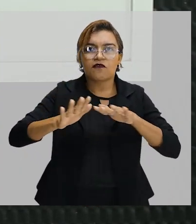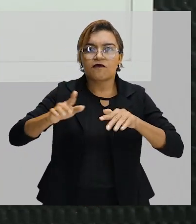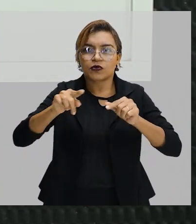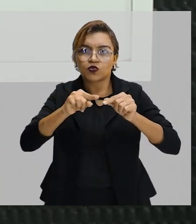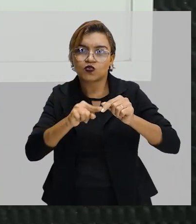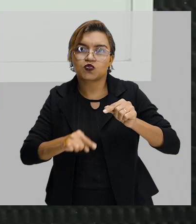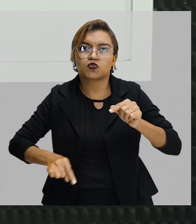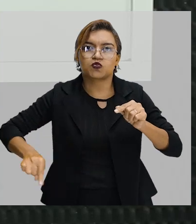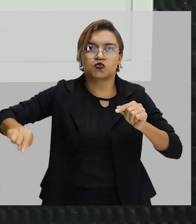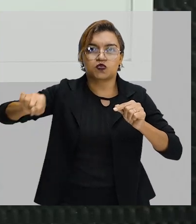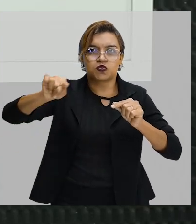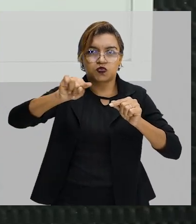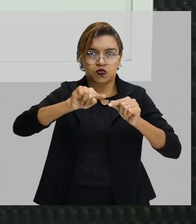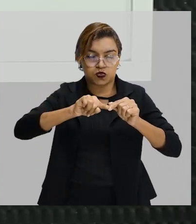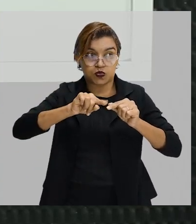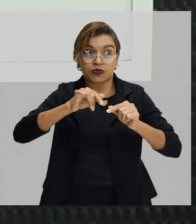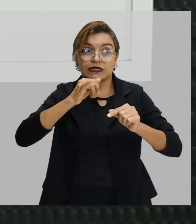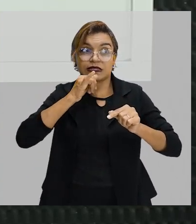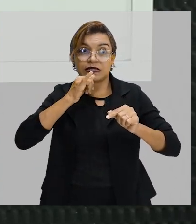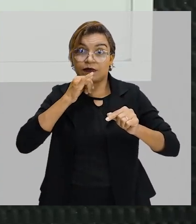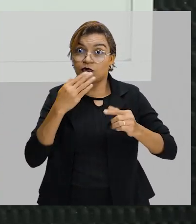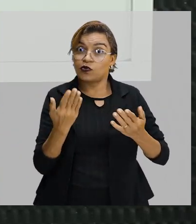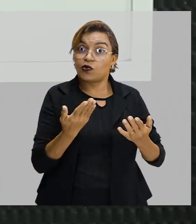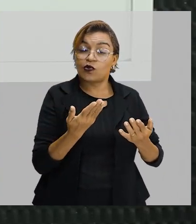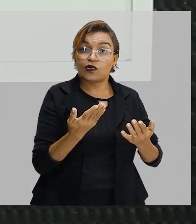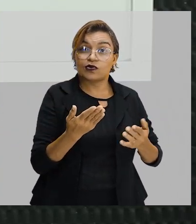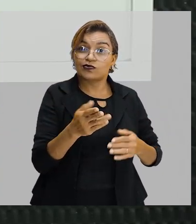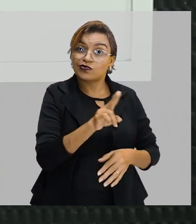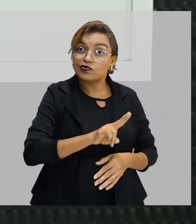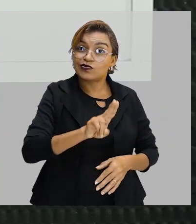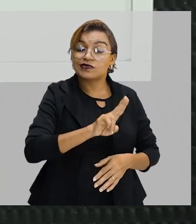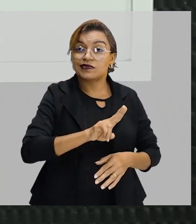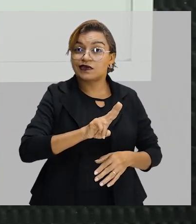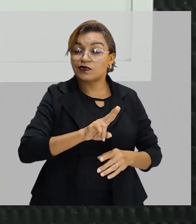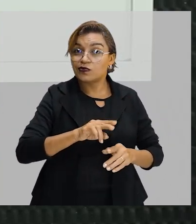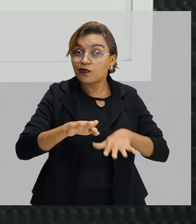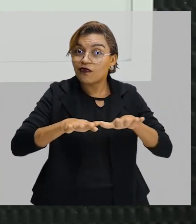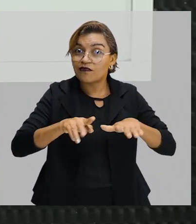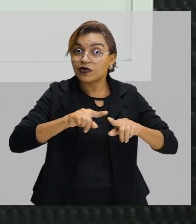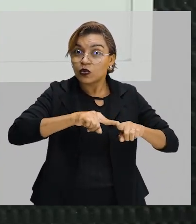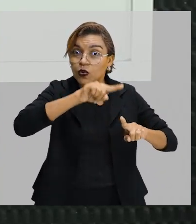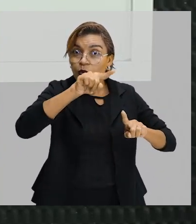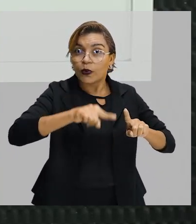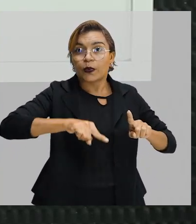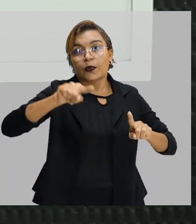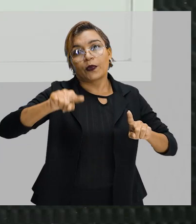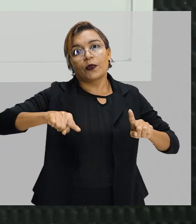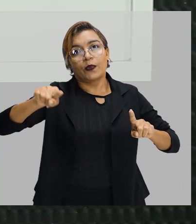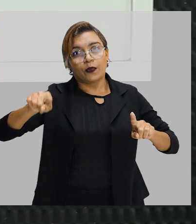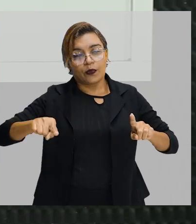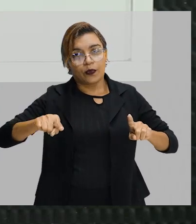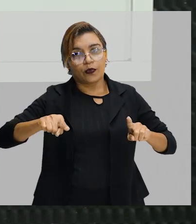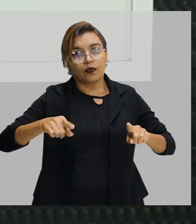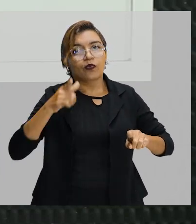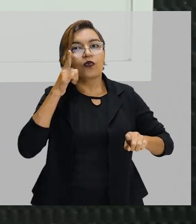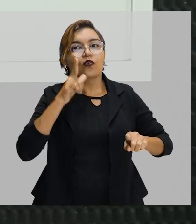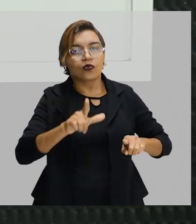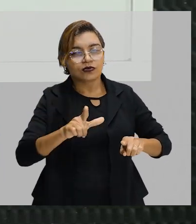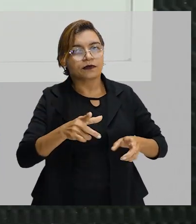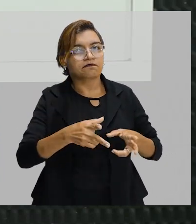aqui com um movimento oscilatório, ok? Essa oscilação a gente consegue